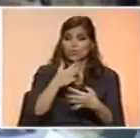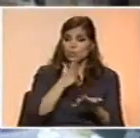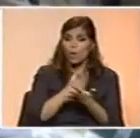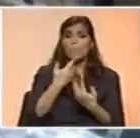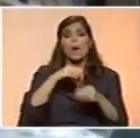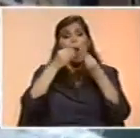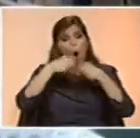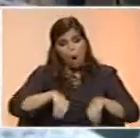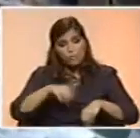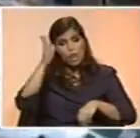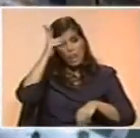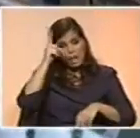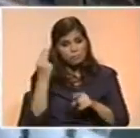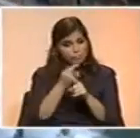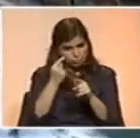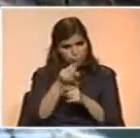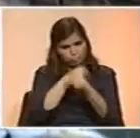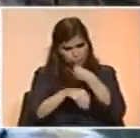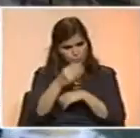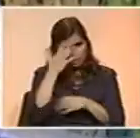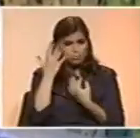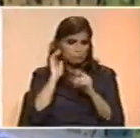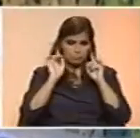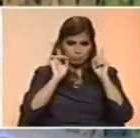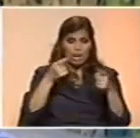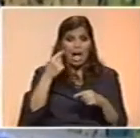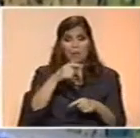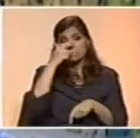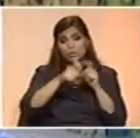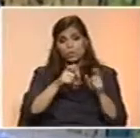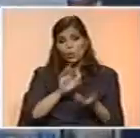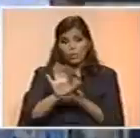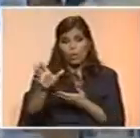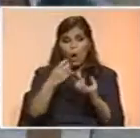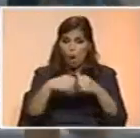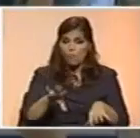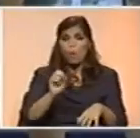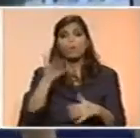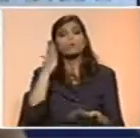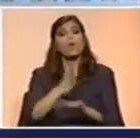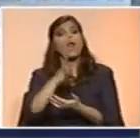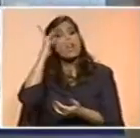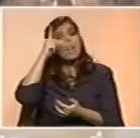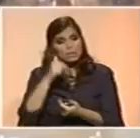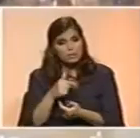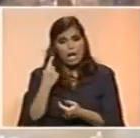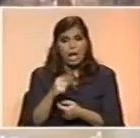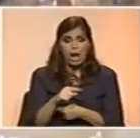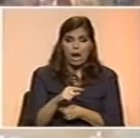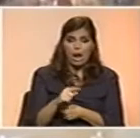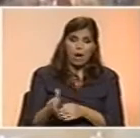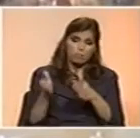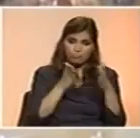os ovos, leite e derivados. Há quem elimina apenas os ovos e quem elimina apenas o leite. Existe ainda uma vertente